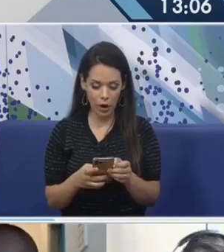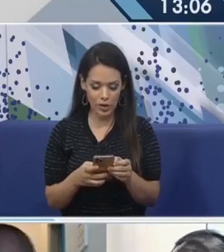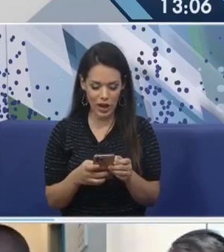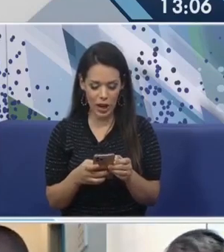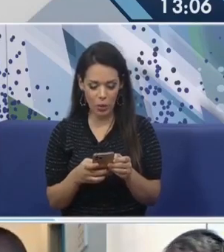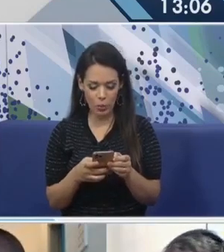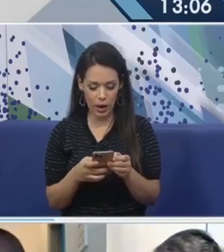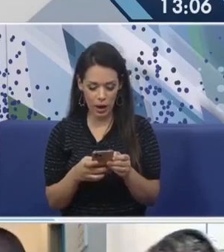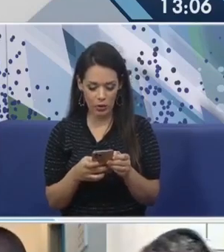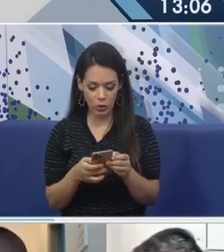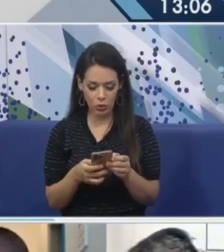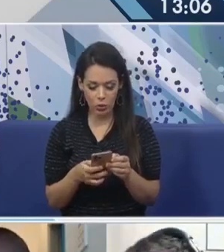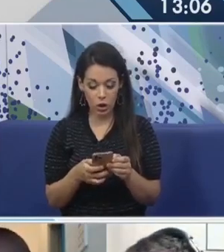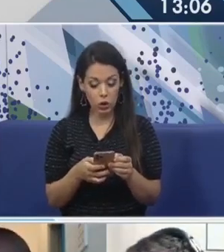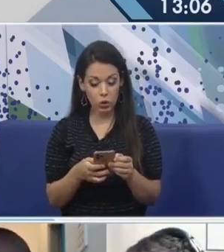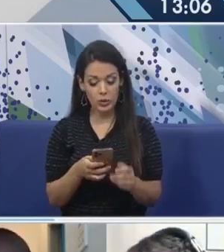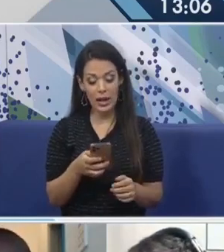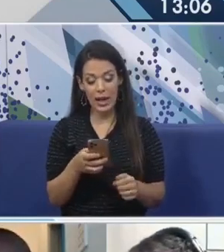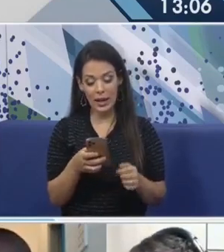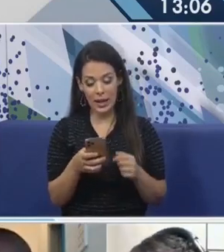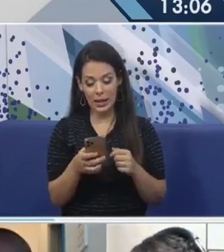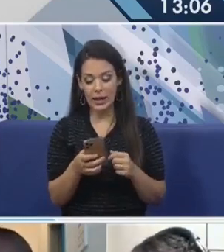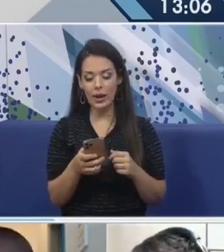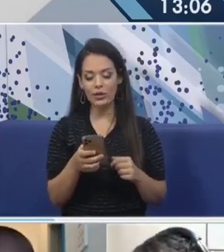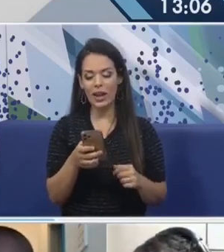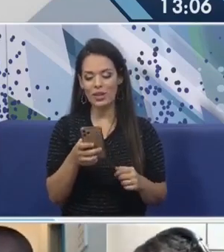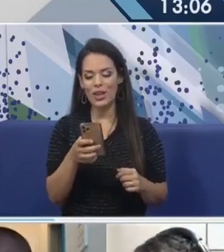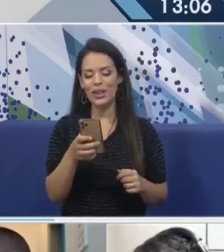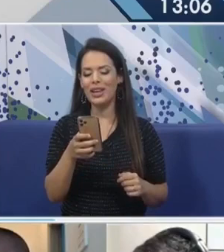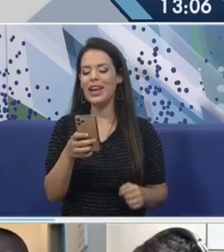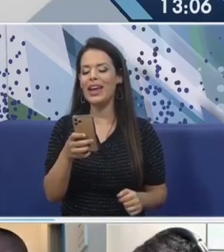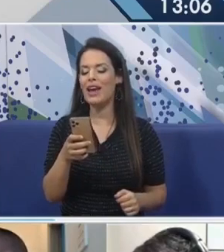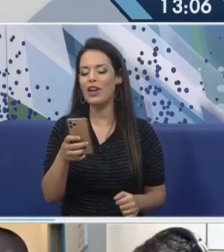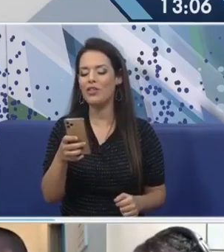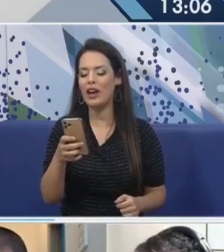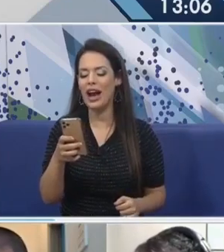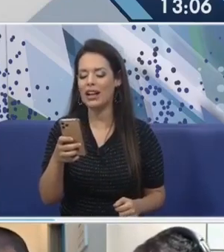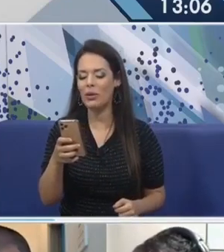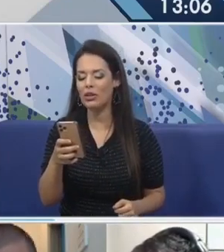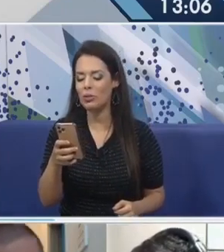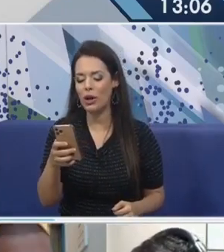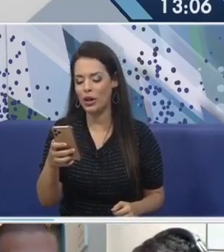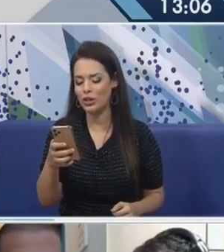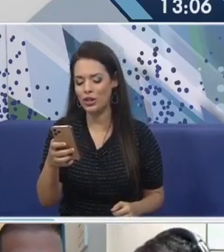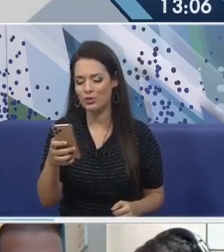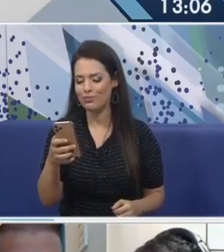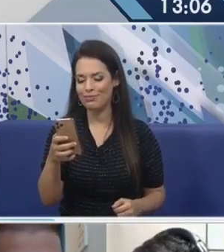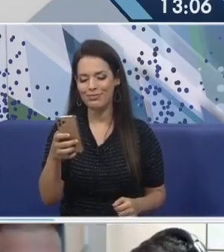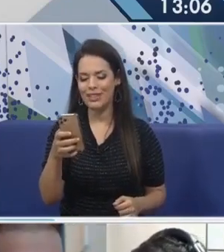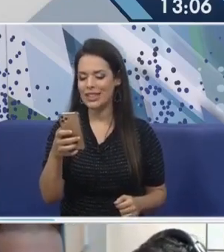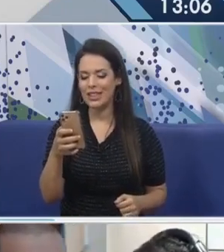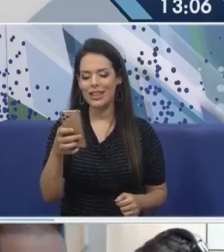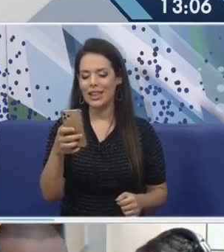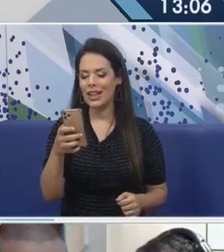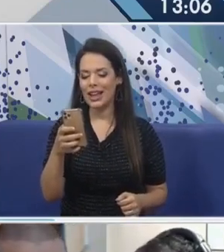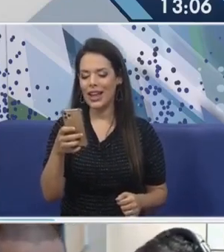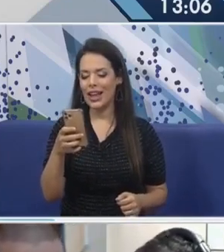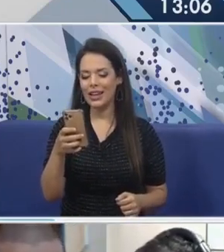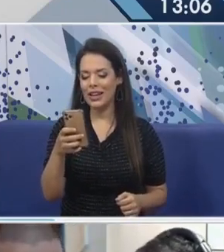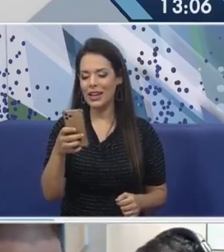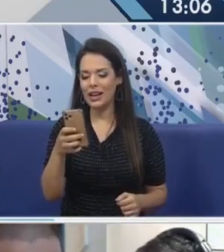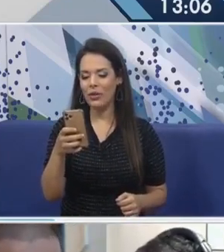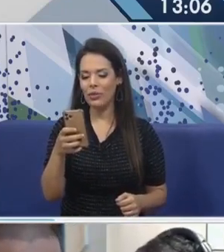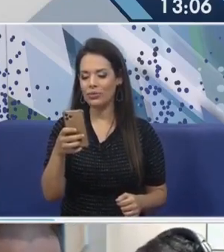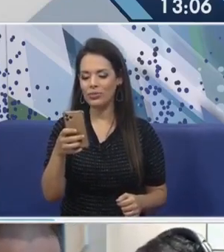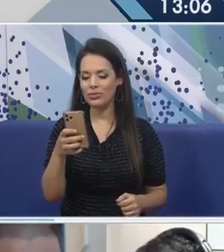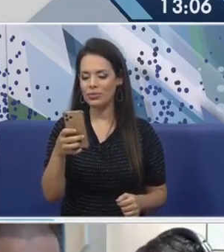uma moça ou é uma... Não tem, hein? Ih, não tem sim. Tem, é verificada. 4 milhões. Gabi De Martino.